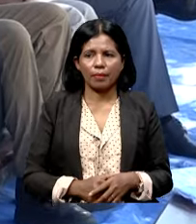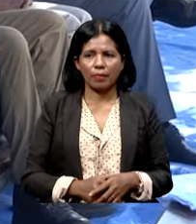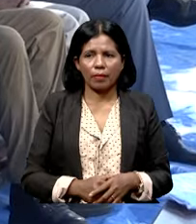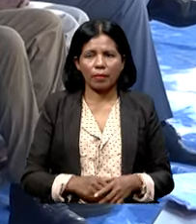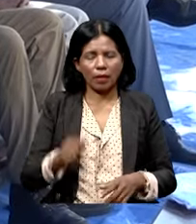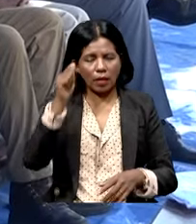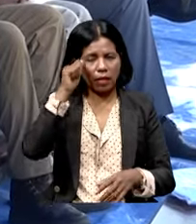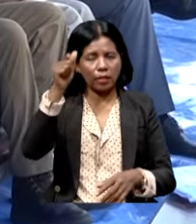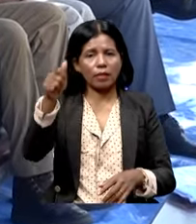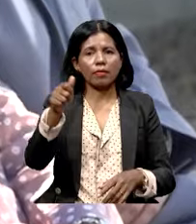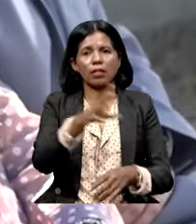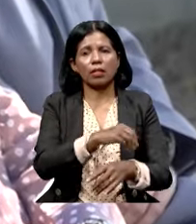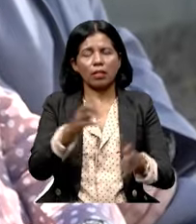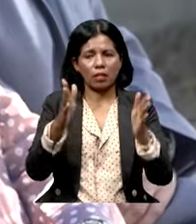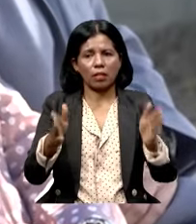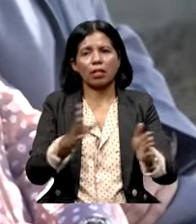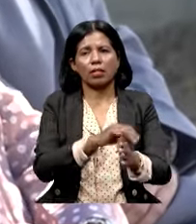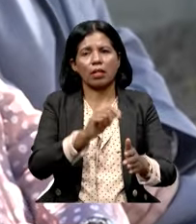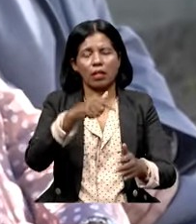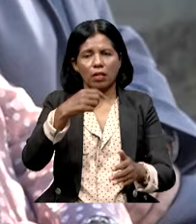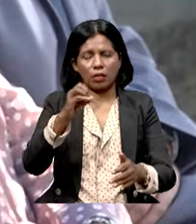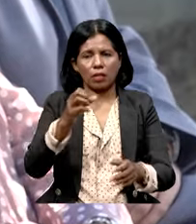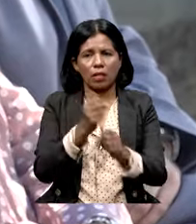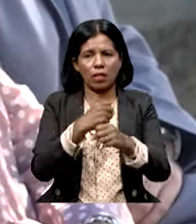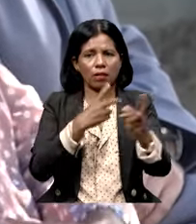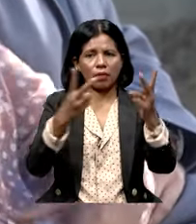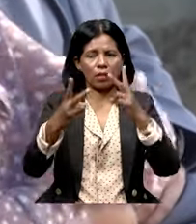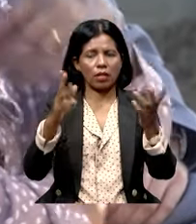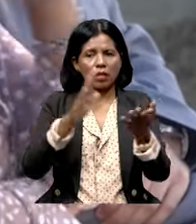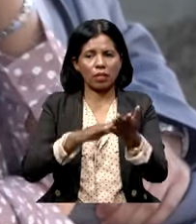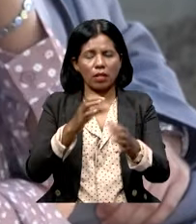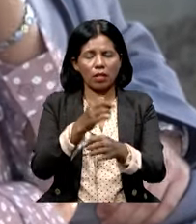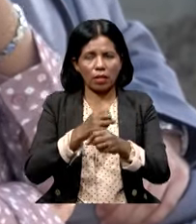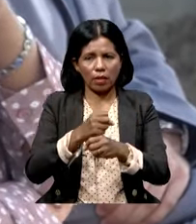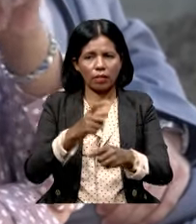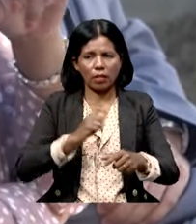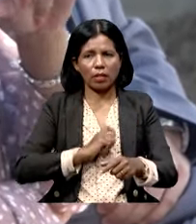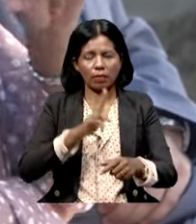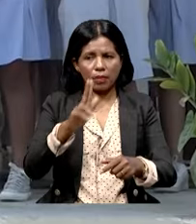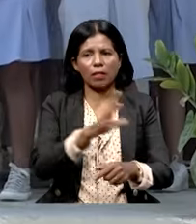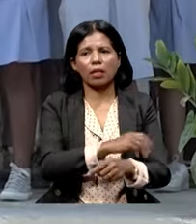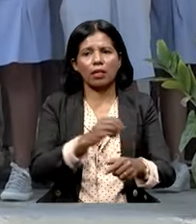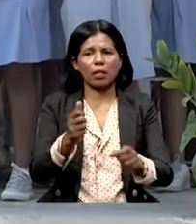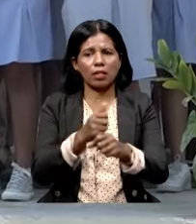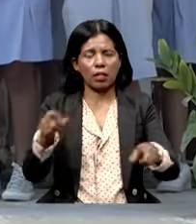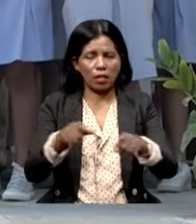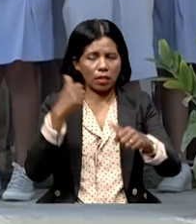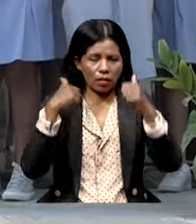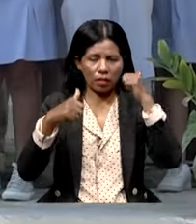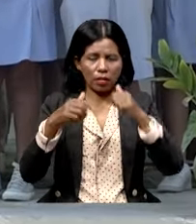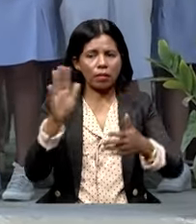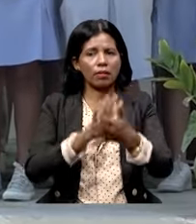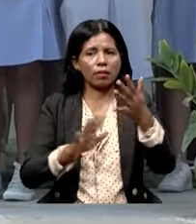Ativista climática Lissipria Kangwazam, ao visita da Escola Café TBS e Tersoné, nessa atividade Ida Rússia, celebração